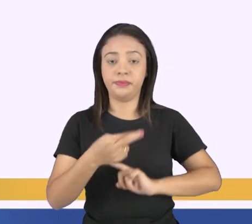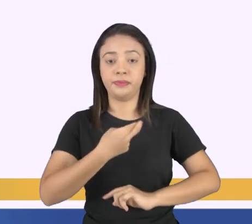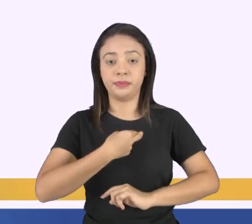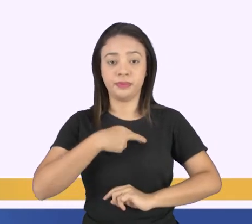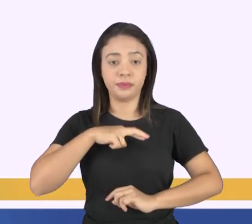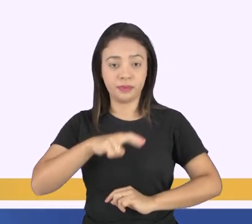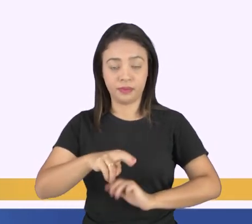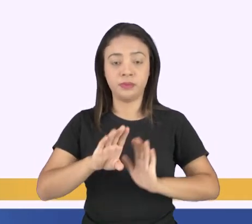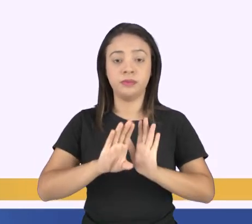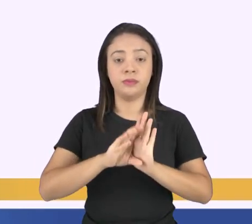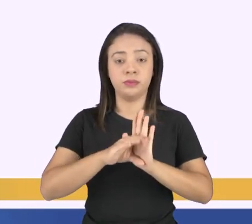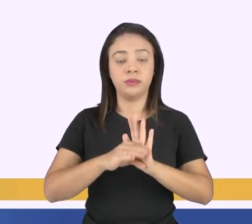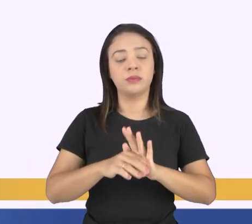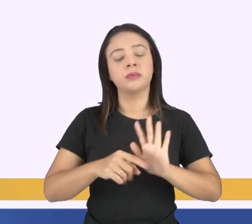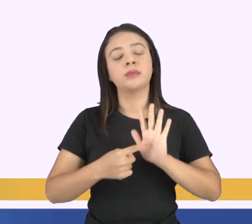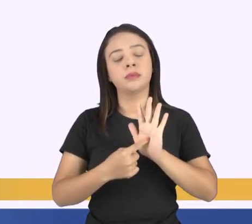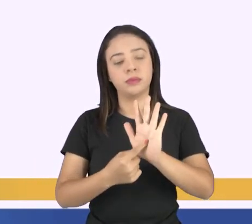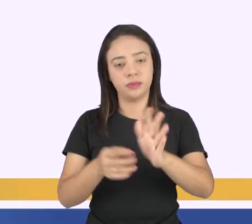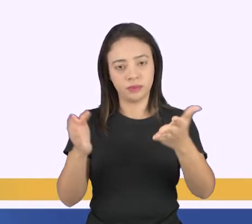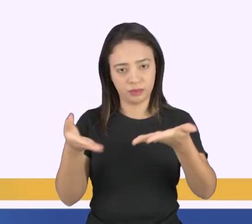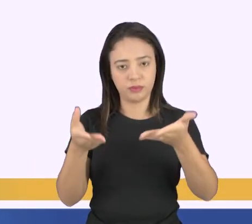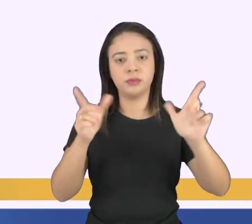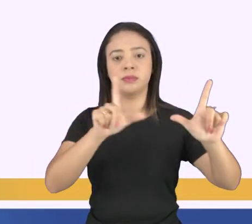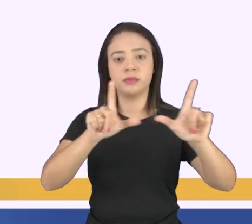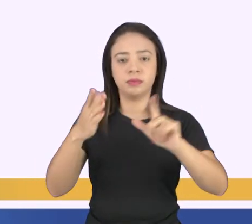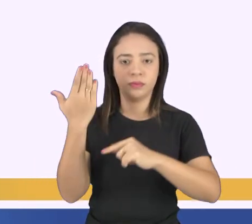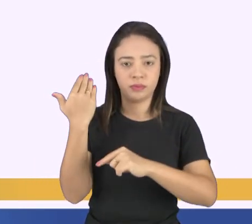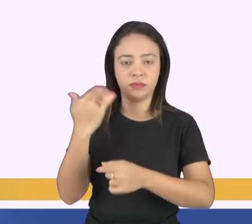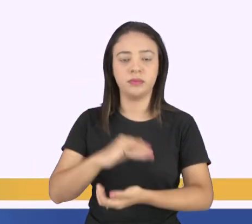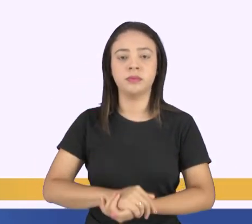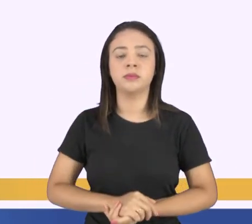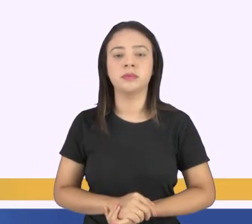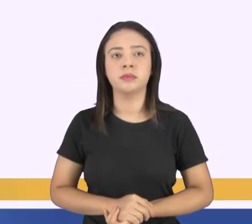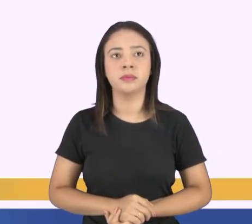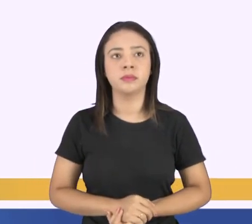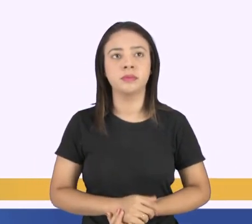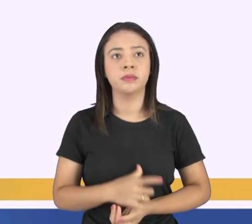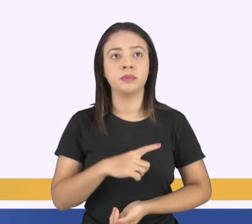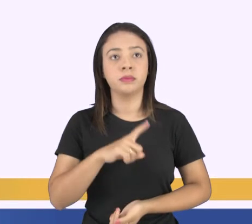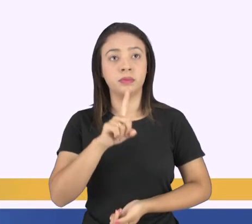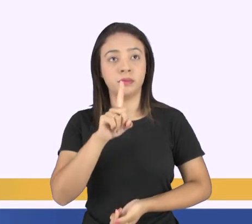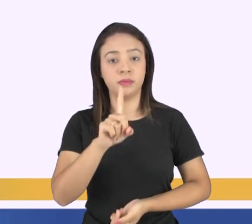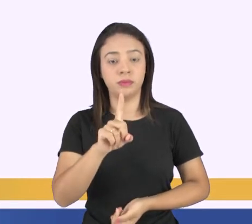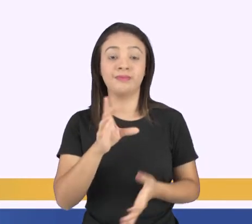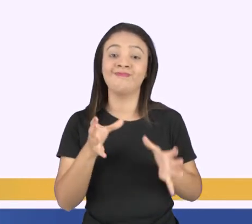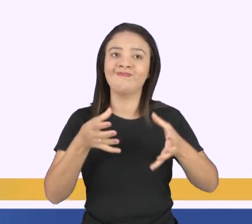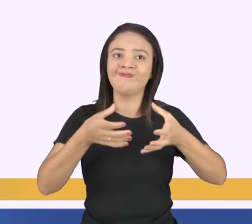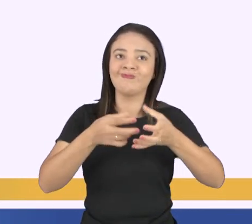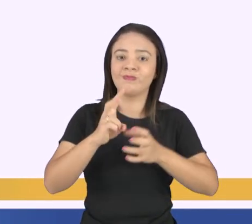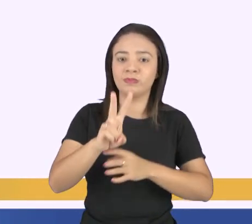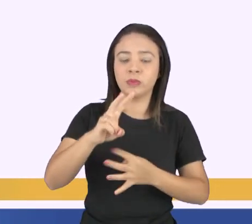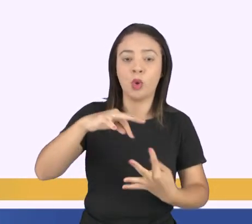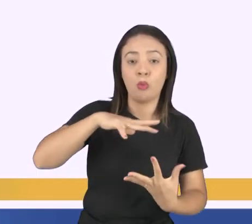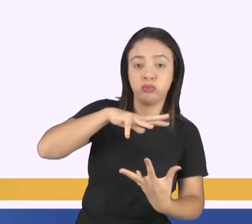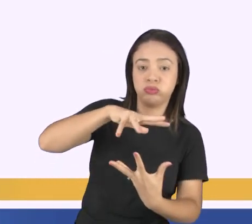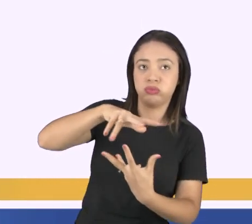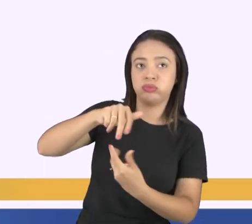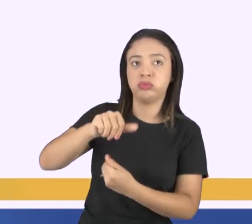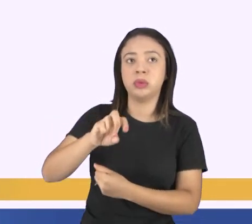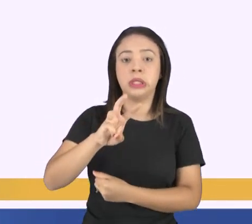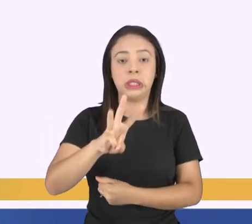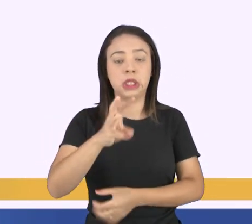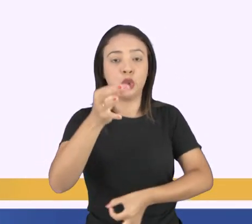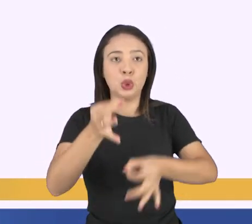estava falando nos slides anteriores, tá? Então, para 1, aí o coletivo, 2 o universal, 3